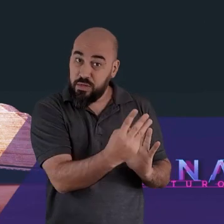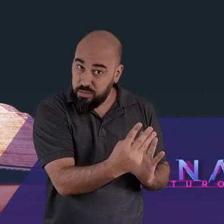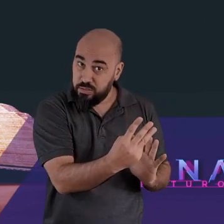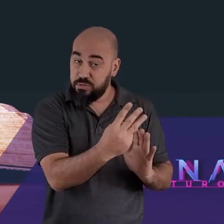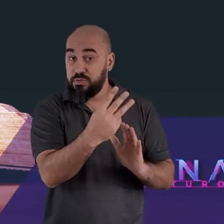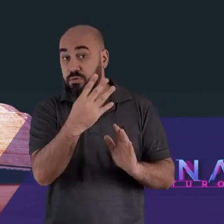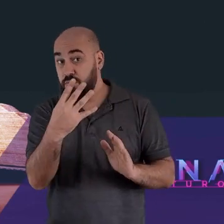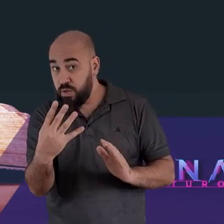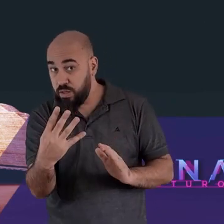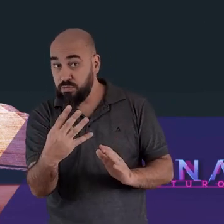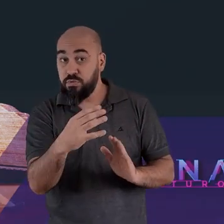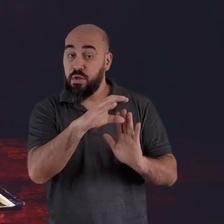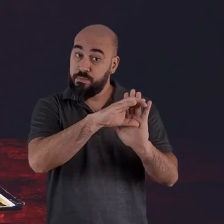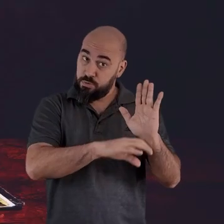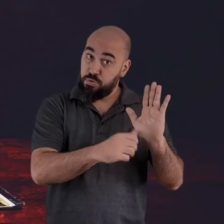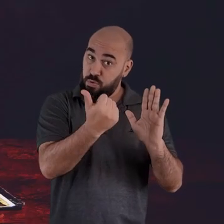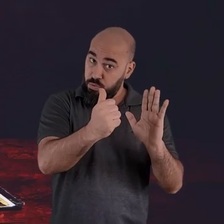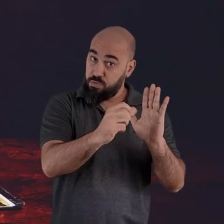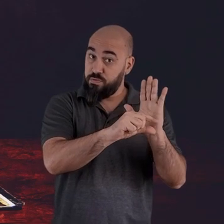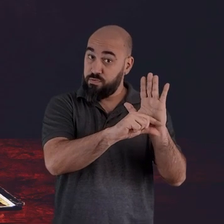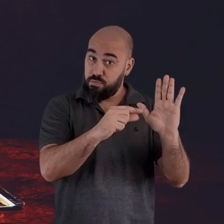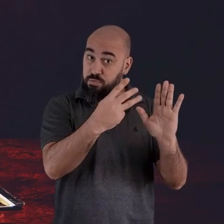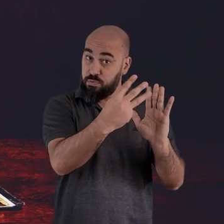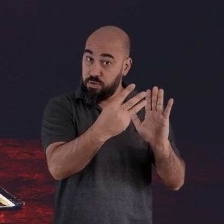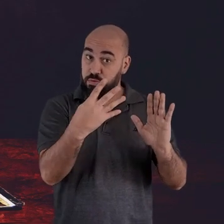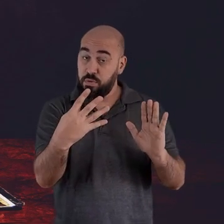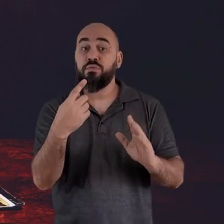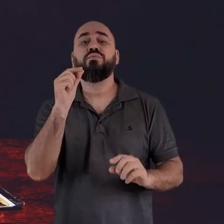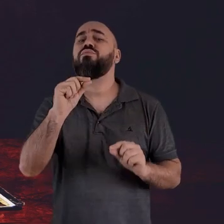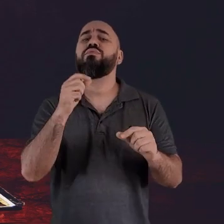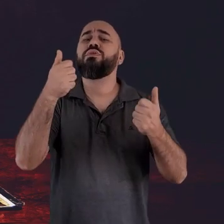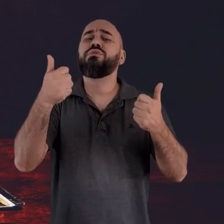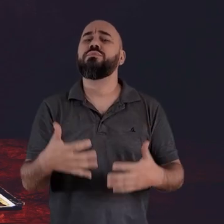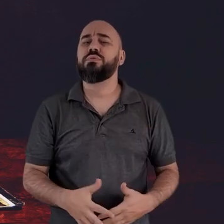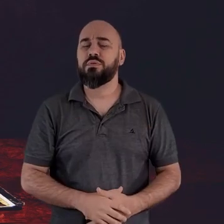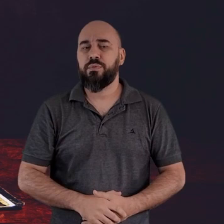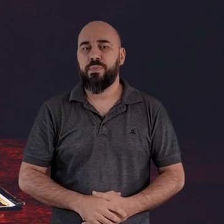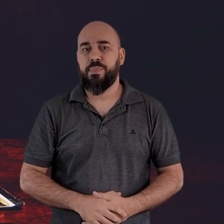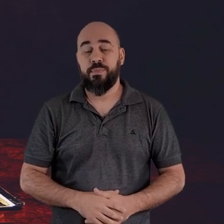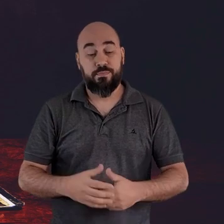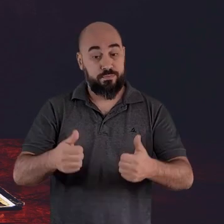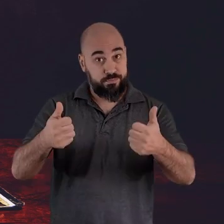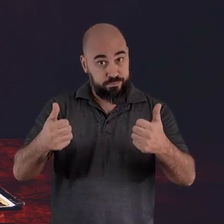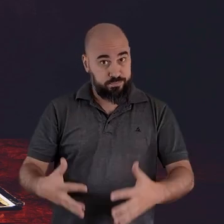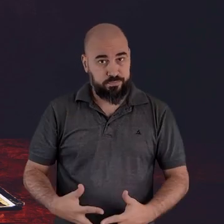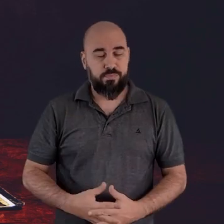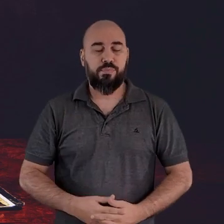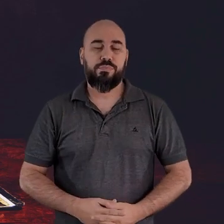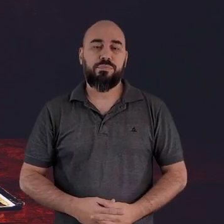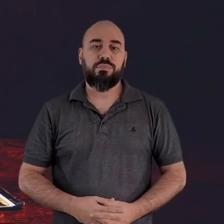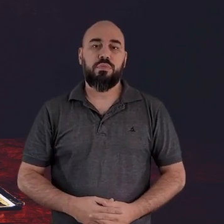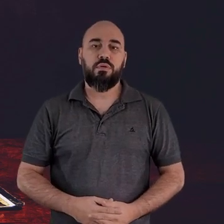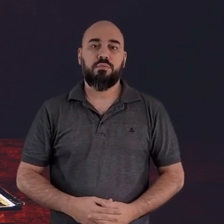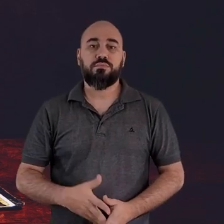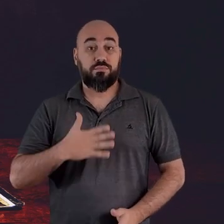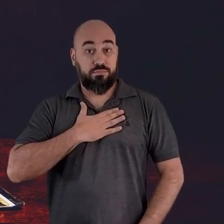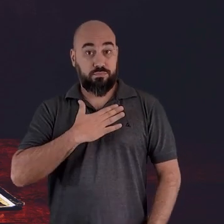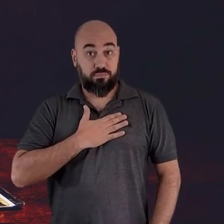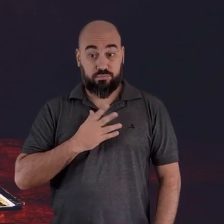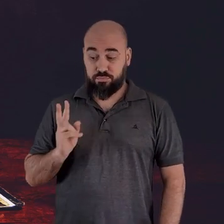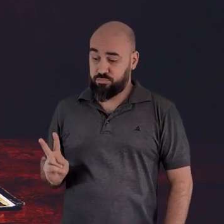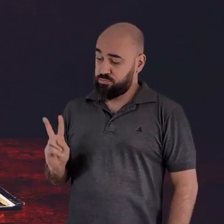Apocalipse capítulo 11. Diz assim a palavra do Senhor: darei as minhas